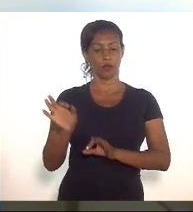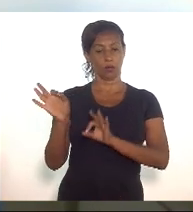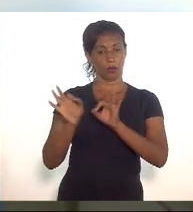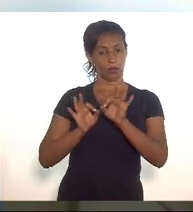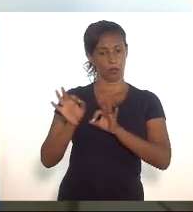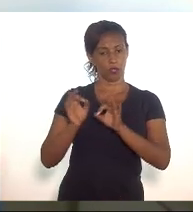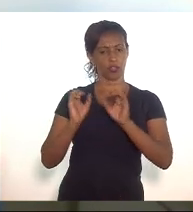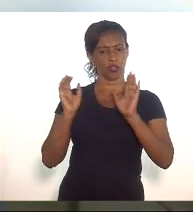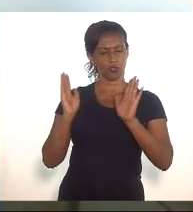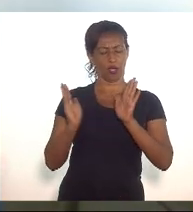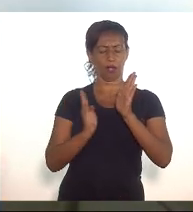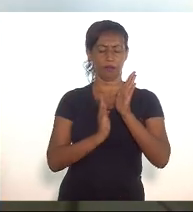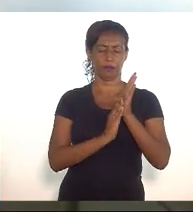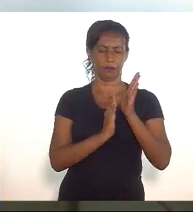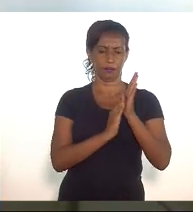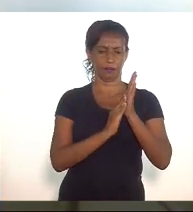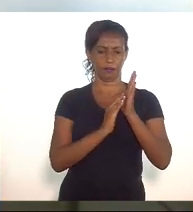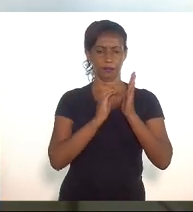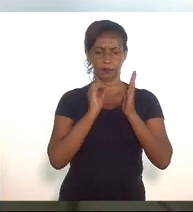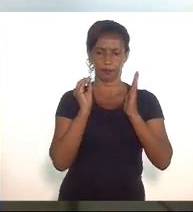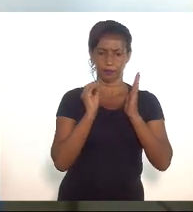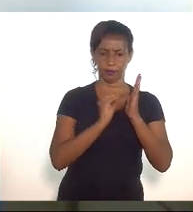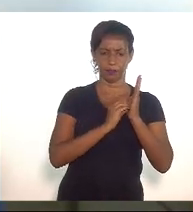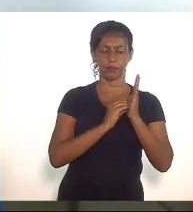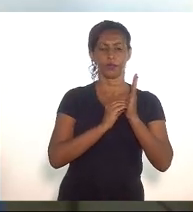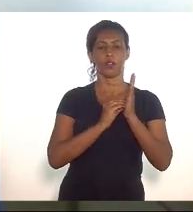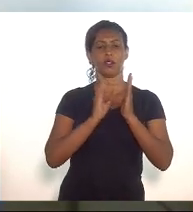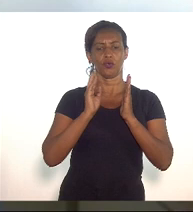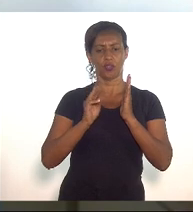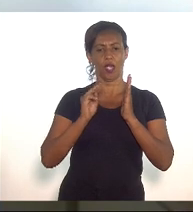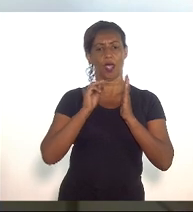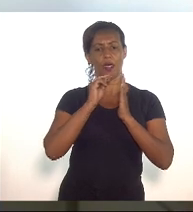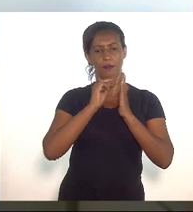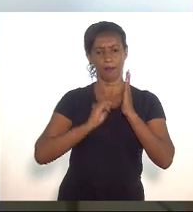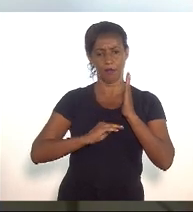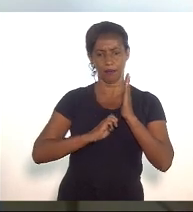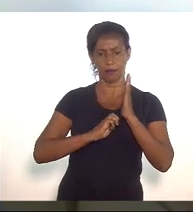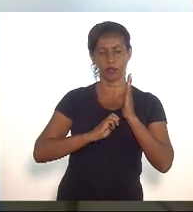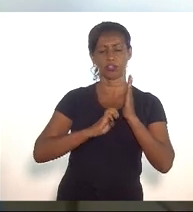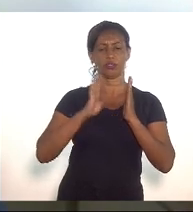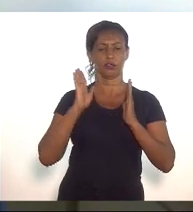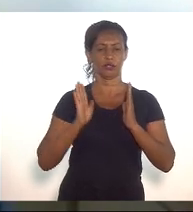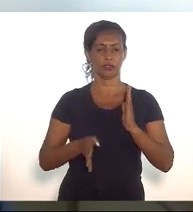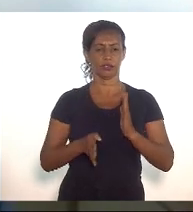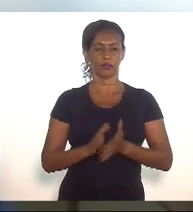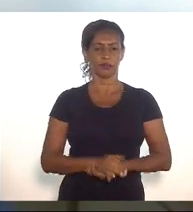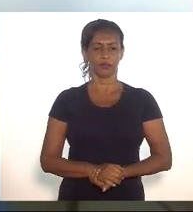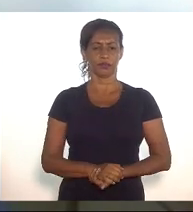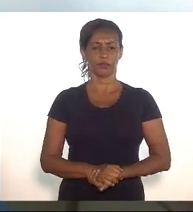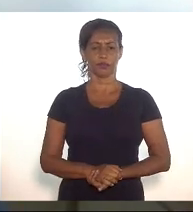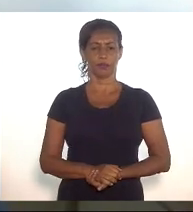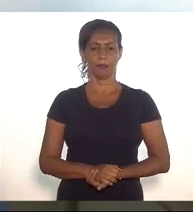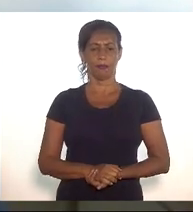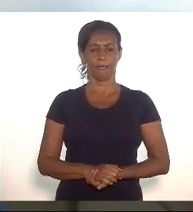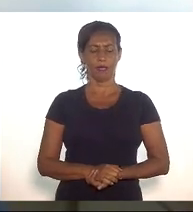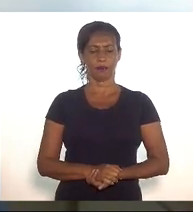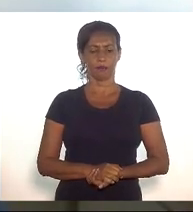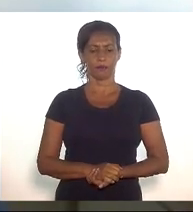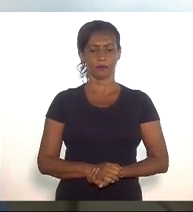já foi à pauta, recebeu emendas e, durante